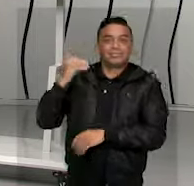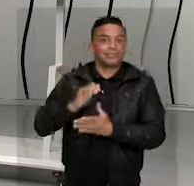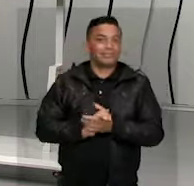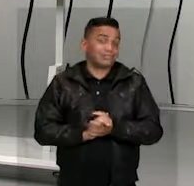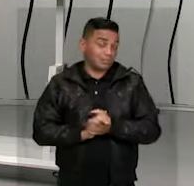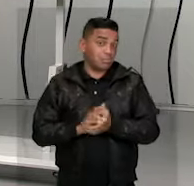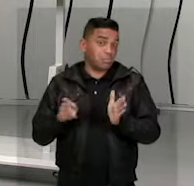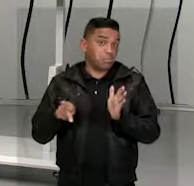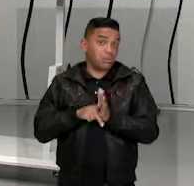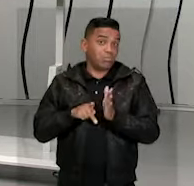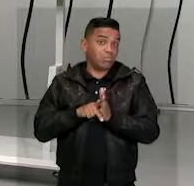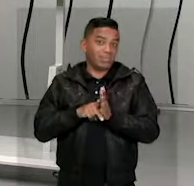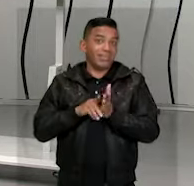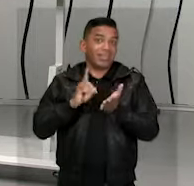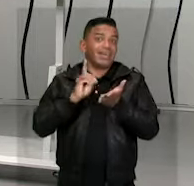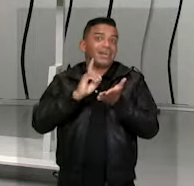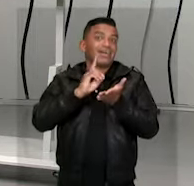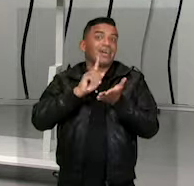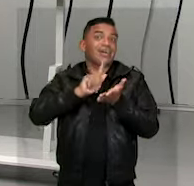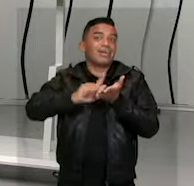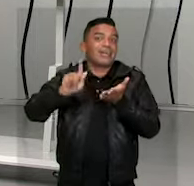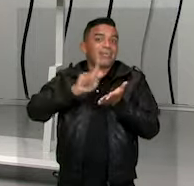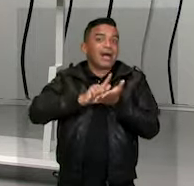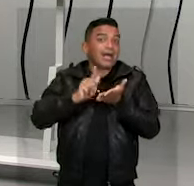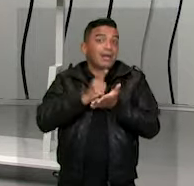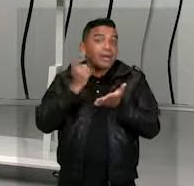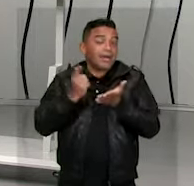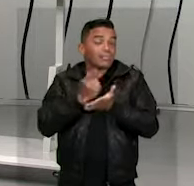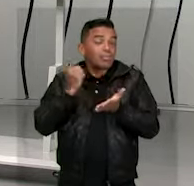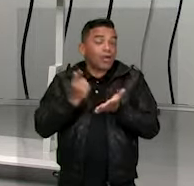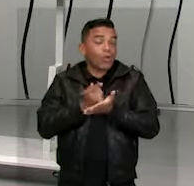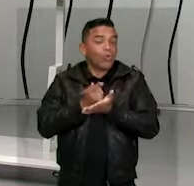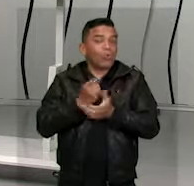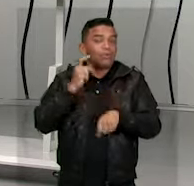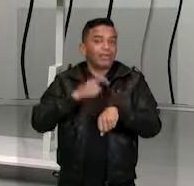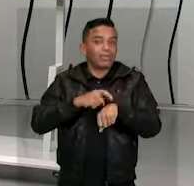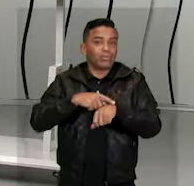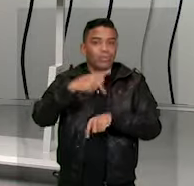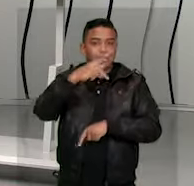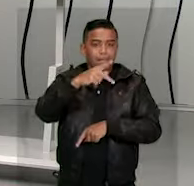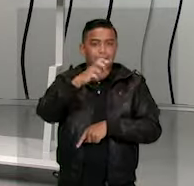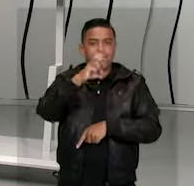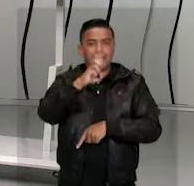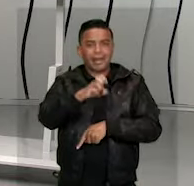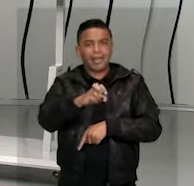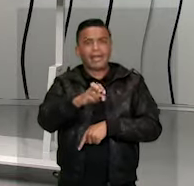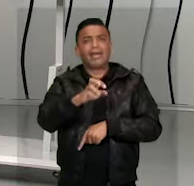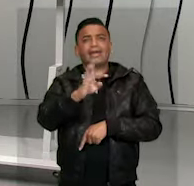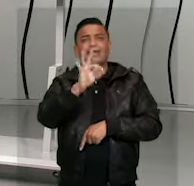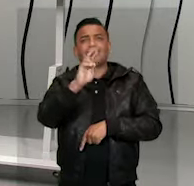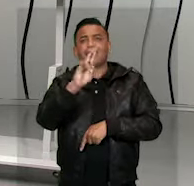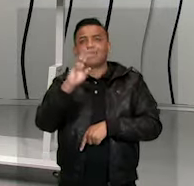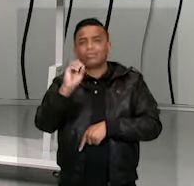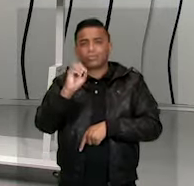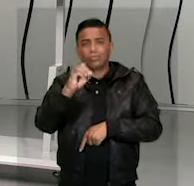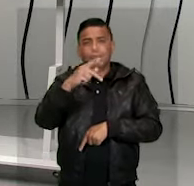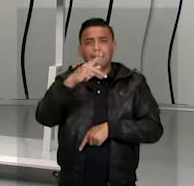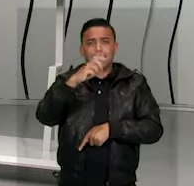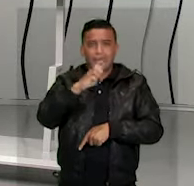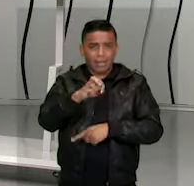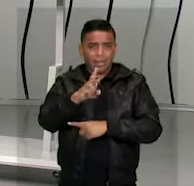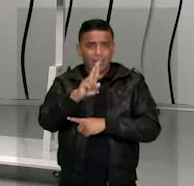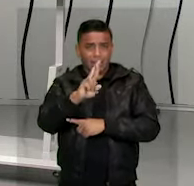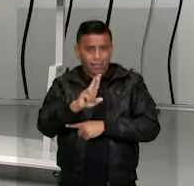critério gramatical, o passado é definido por pretérito perfeito, pretérito imperfeito. E